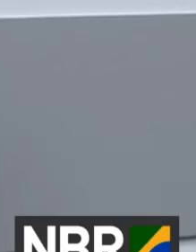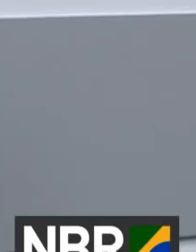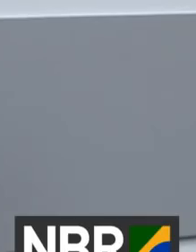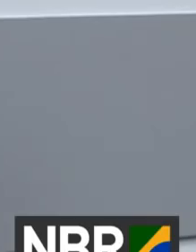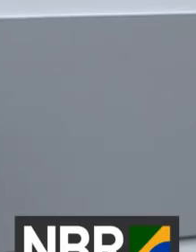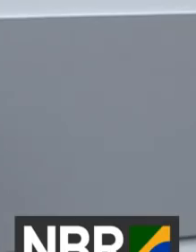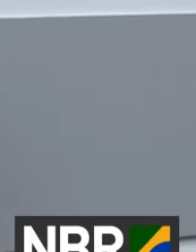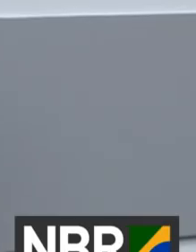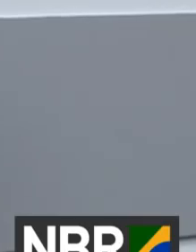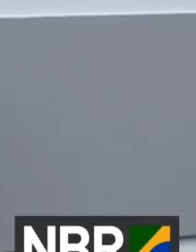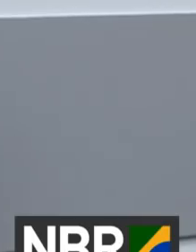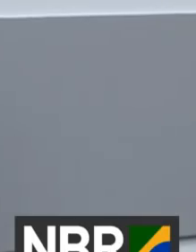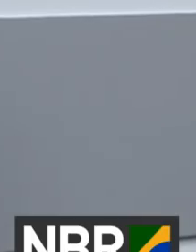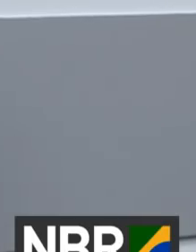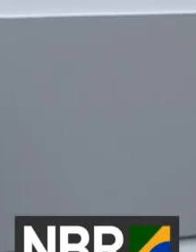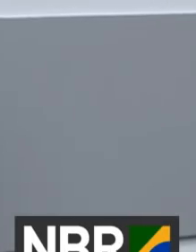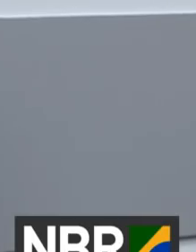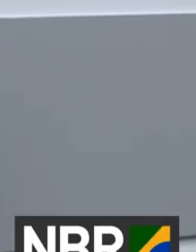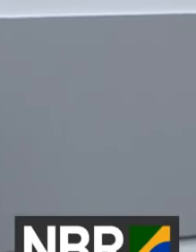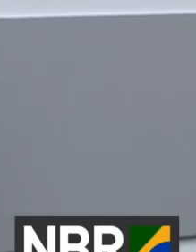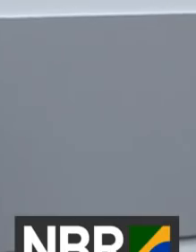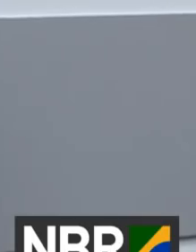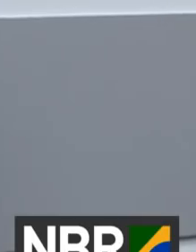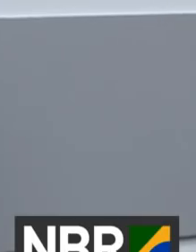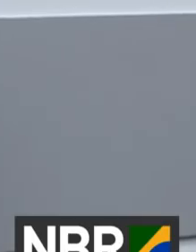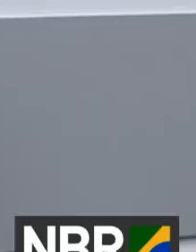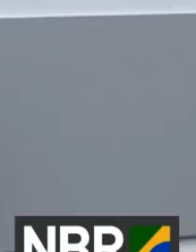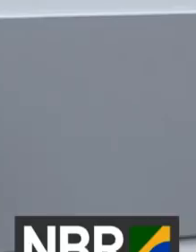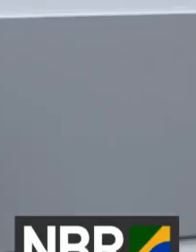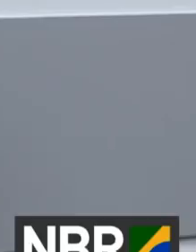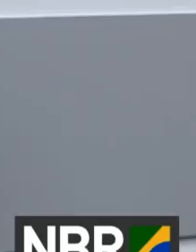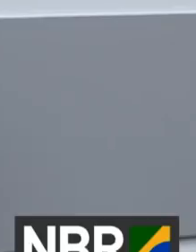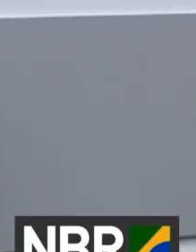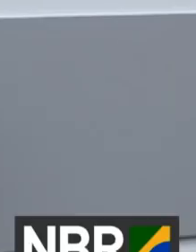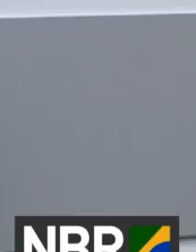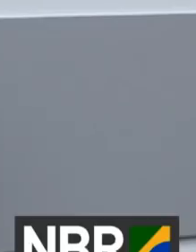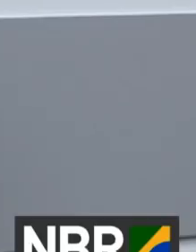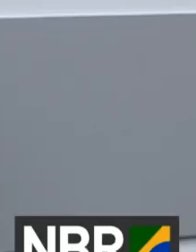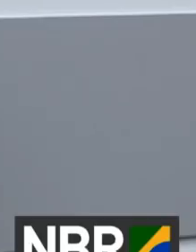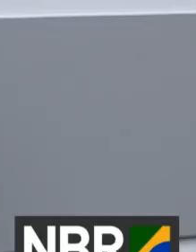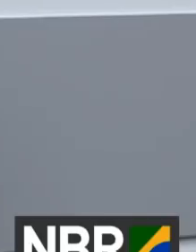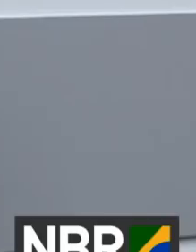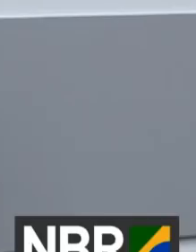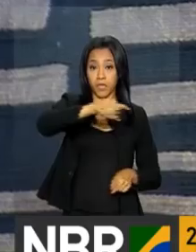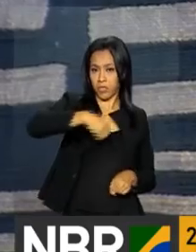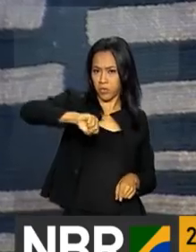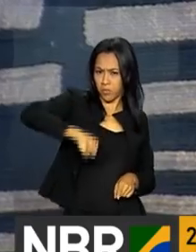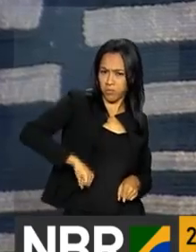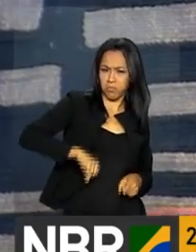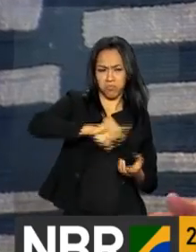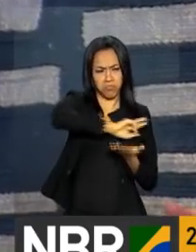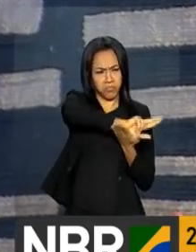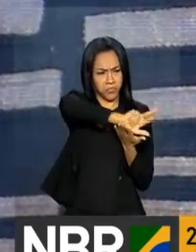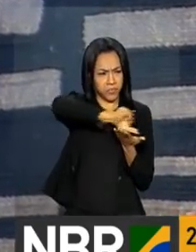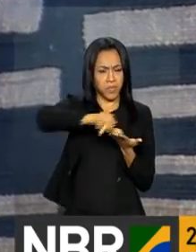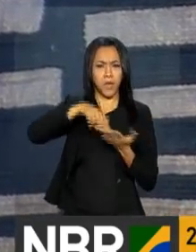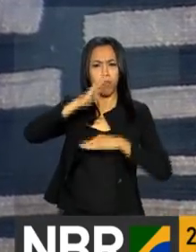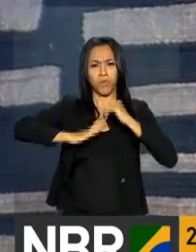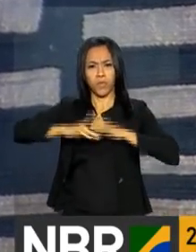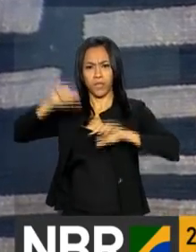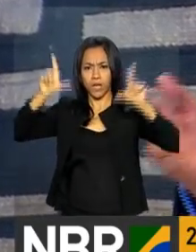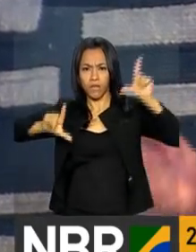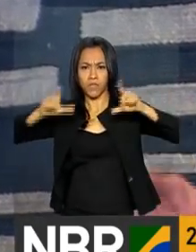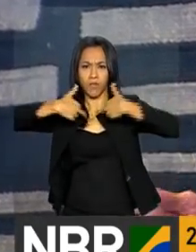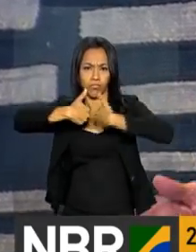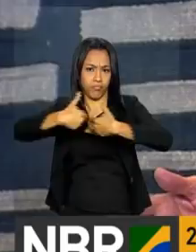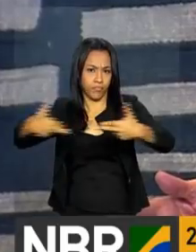A visita oficial terminou no Palácio do Itamaraty, onde foi oferecido um almoço conforme a tradição. Bom, presidente Santos, que não